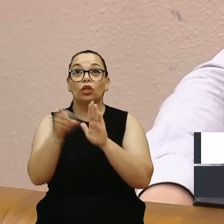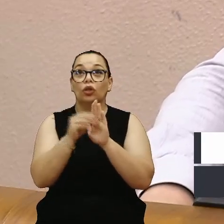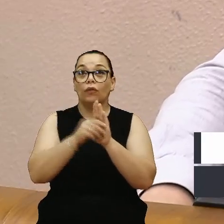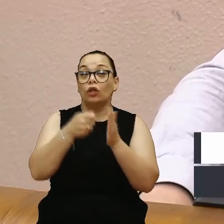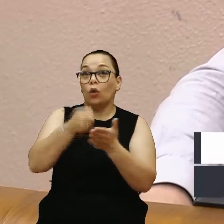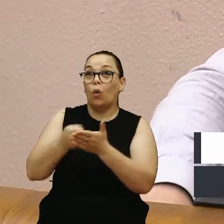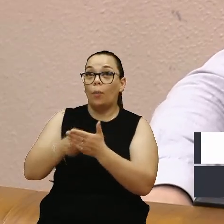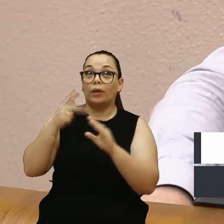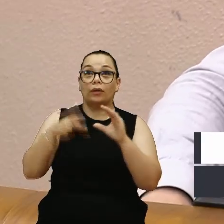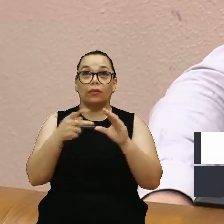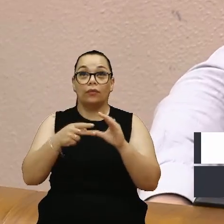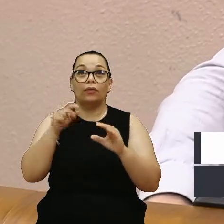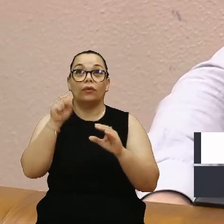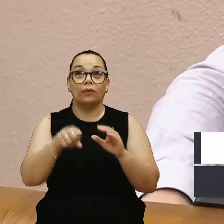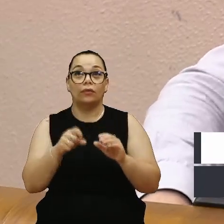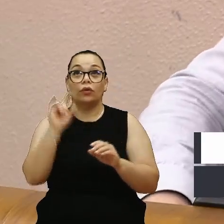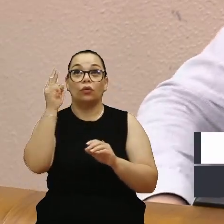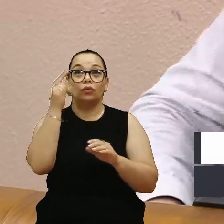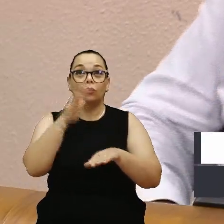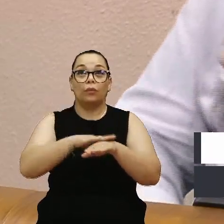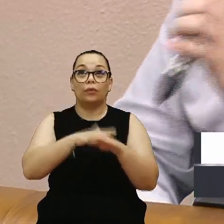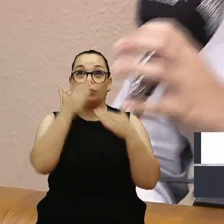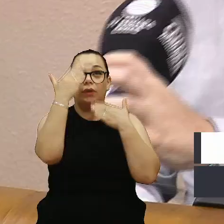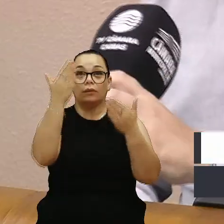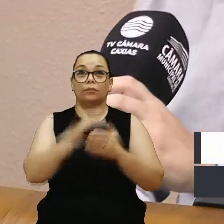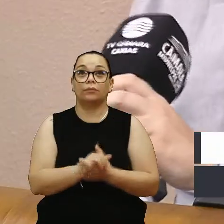cobranças que essa casa fez do Executivo no último período. Muito obrigado.